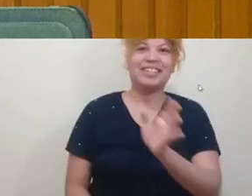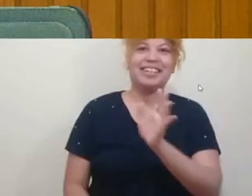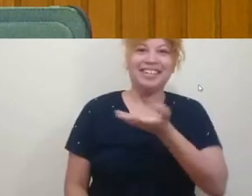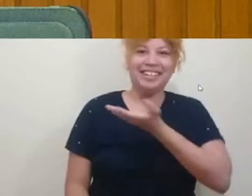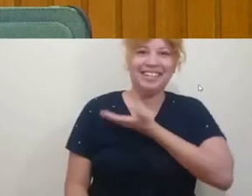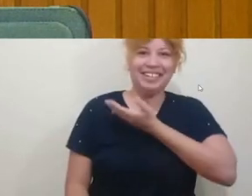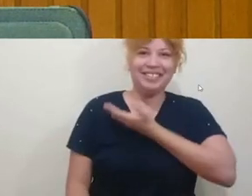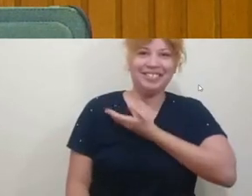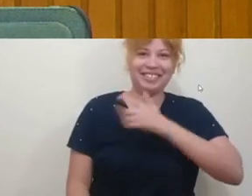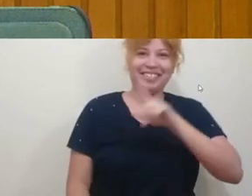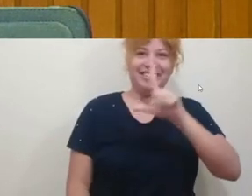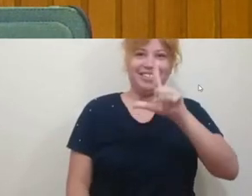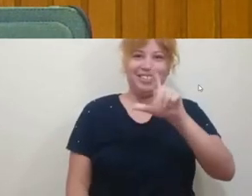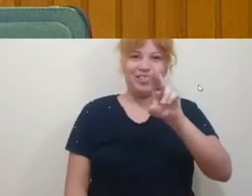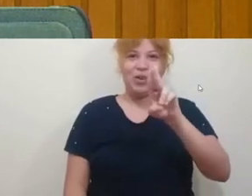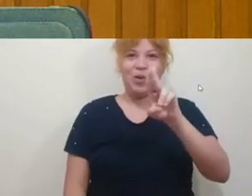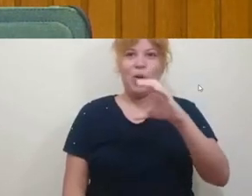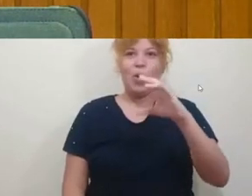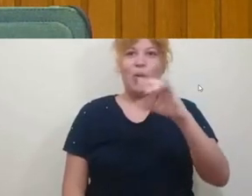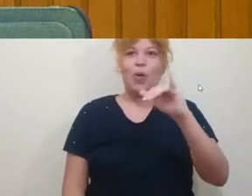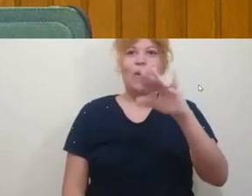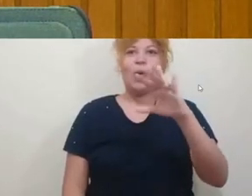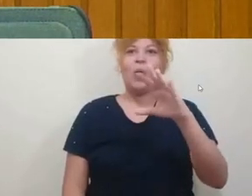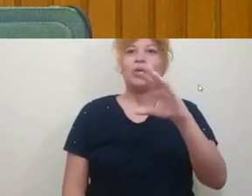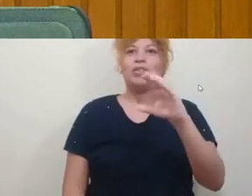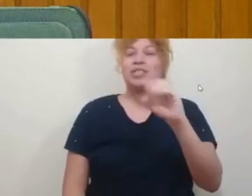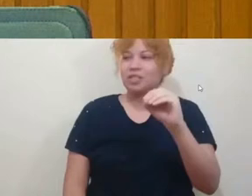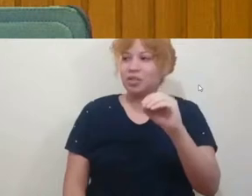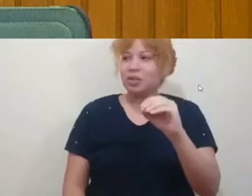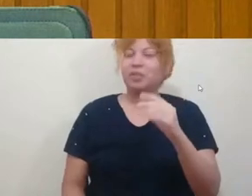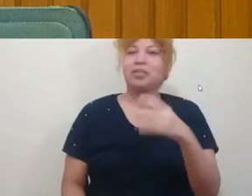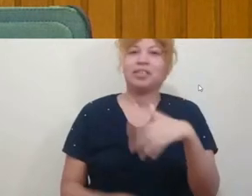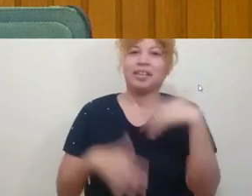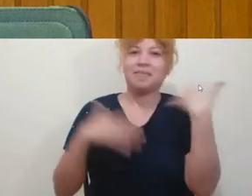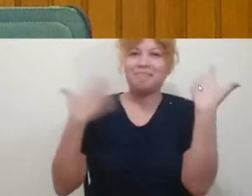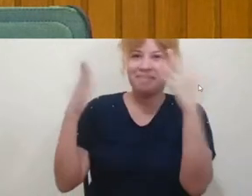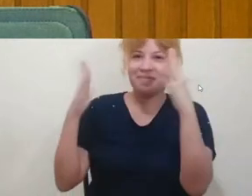mas deixou sua mensagem. Enfim,